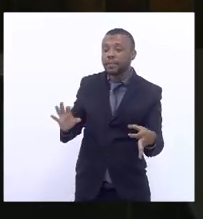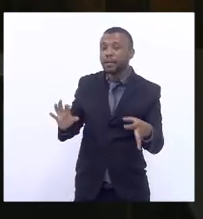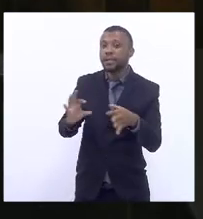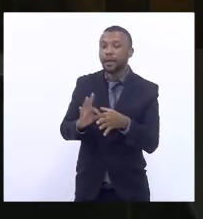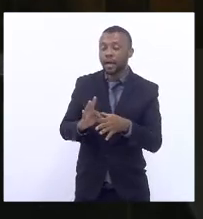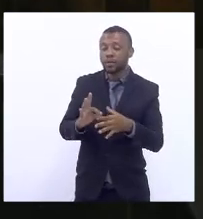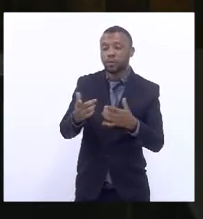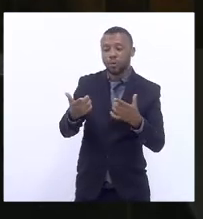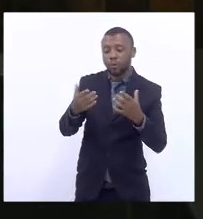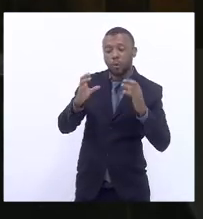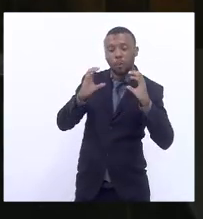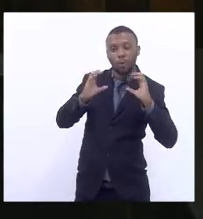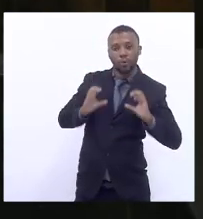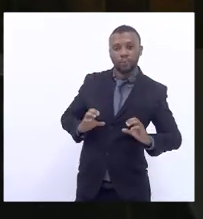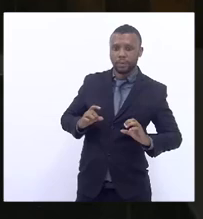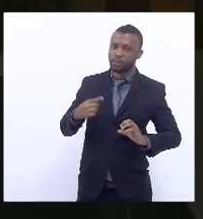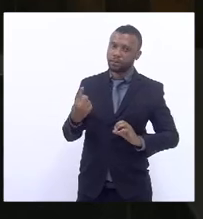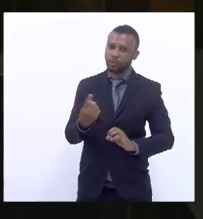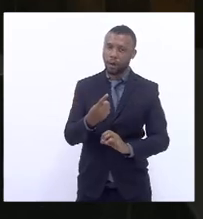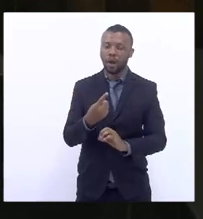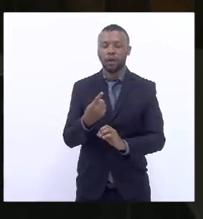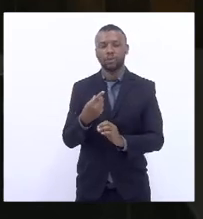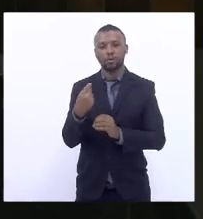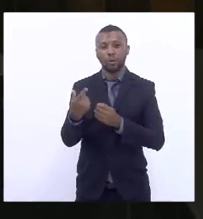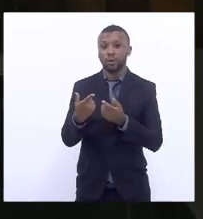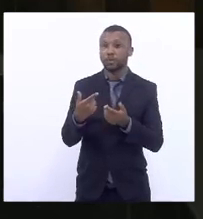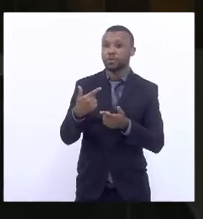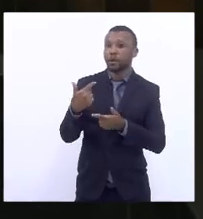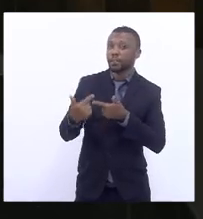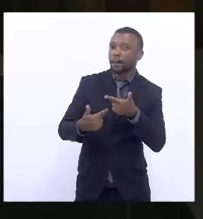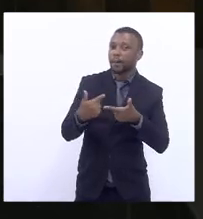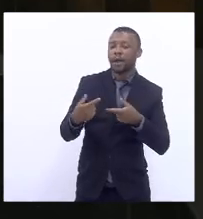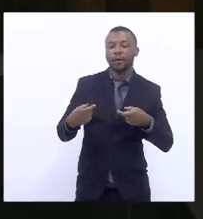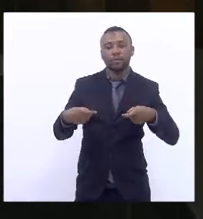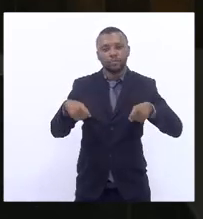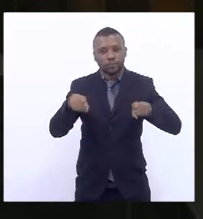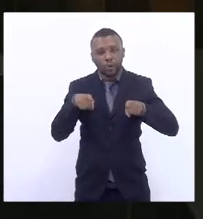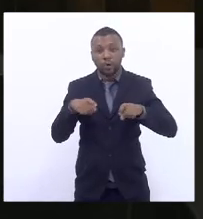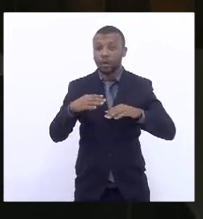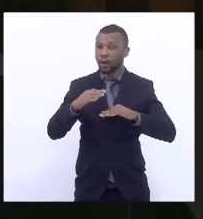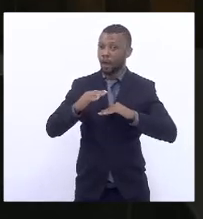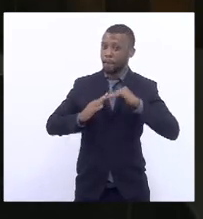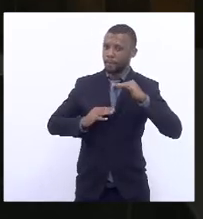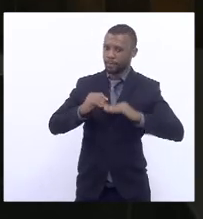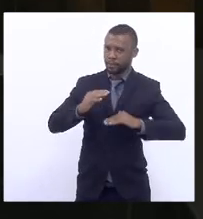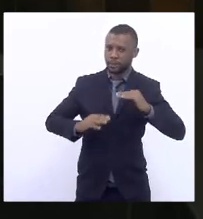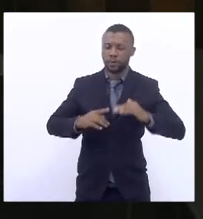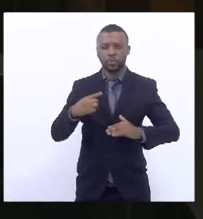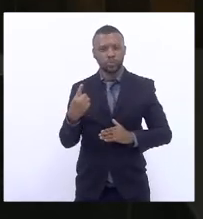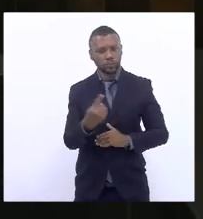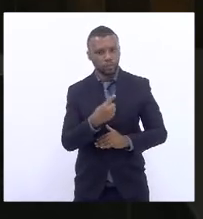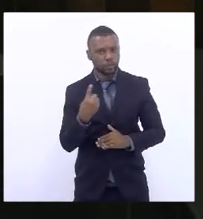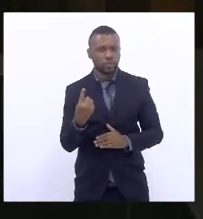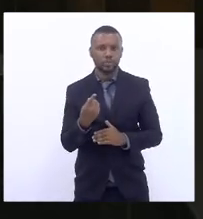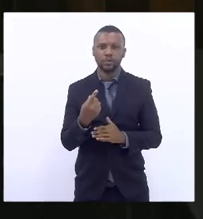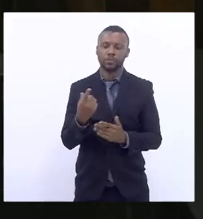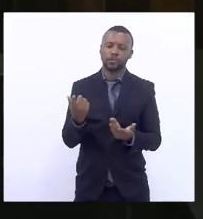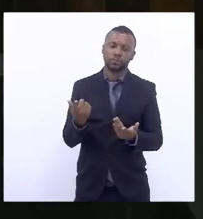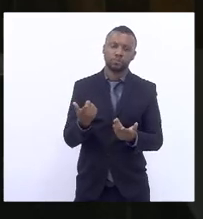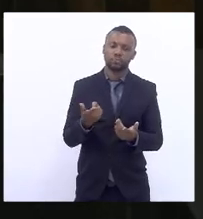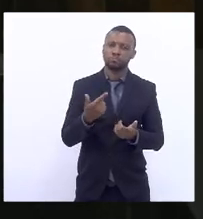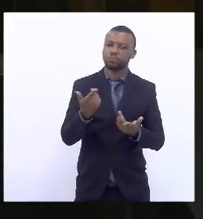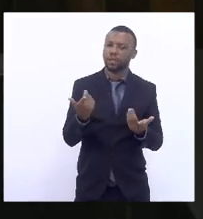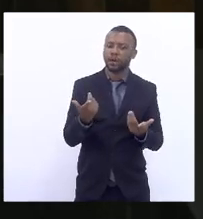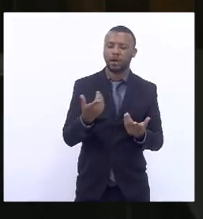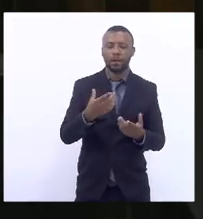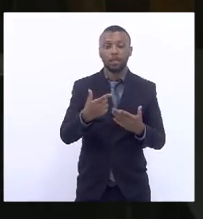gente trabalha, como a gente exerce o mandato, como a gente exerce a profissão da gente, como a gente é pai, é mãe, é